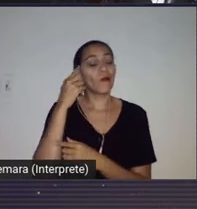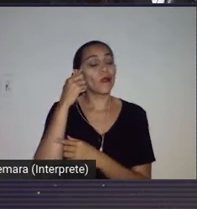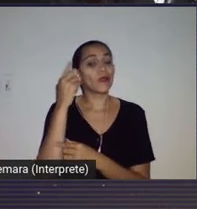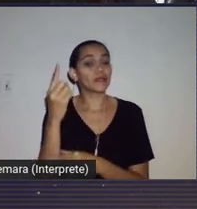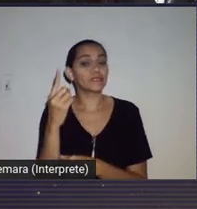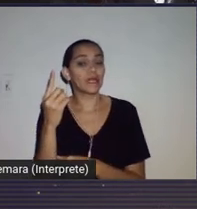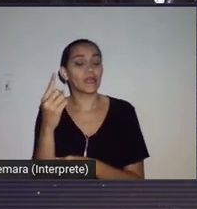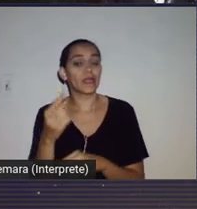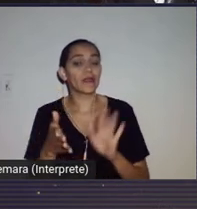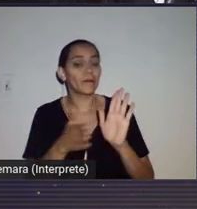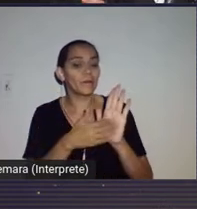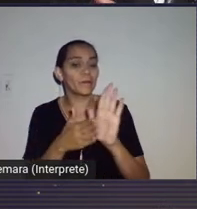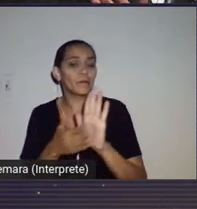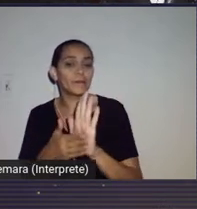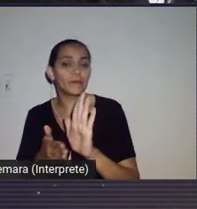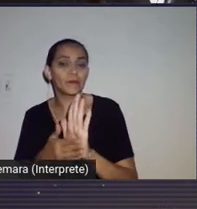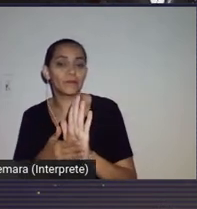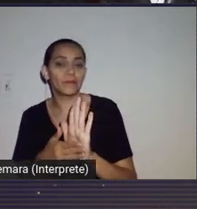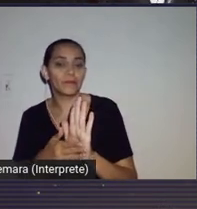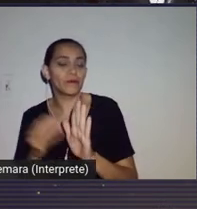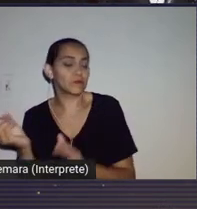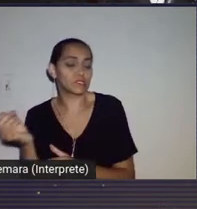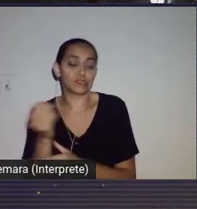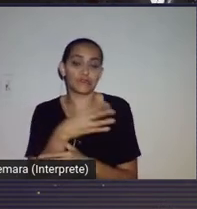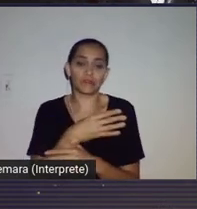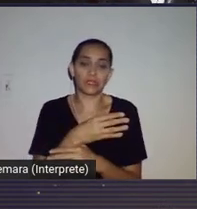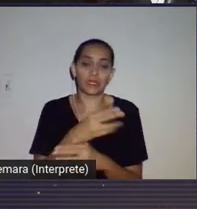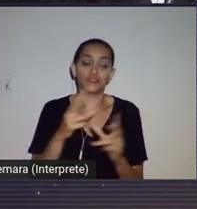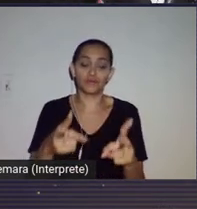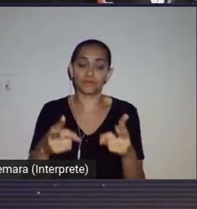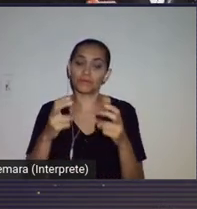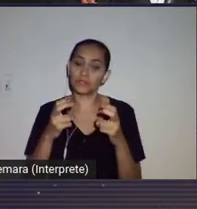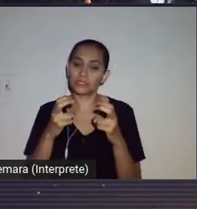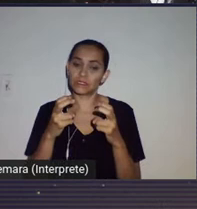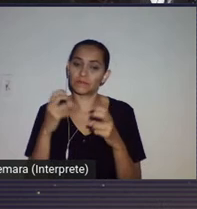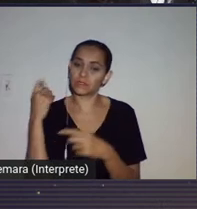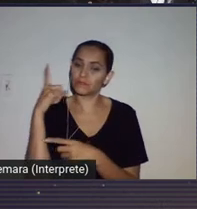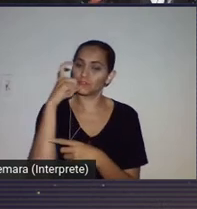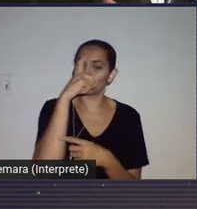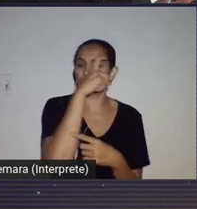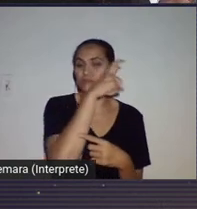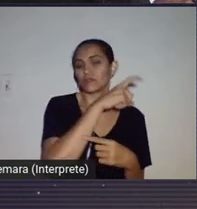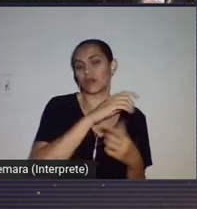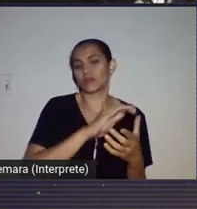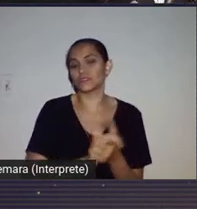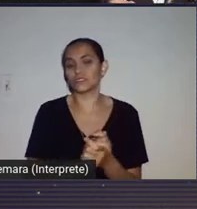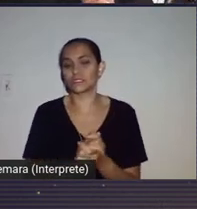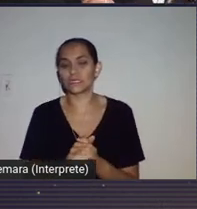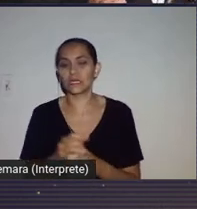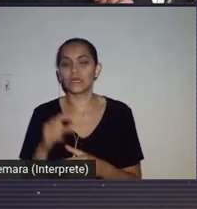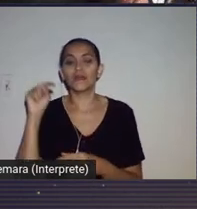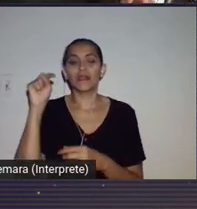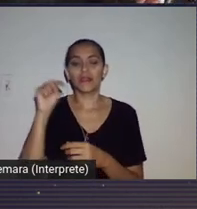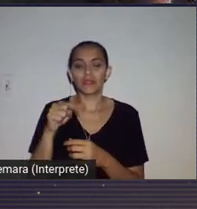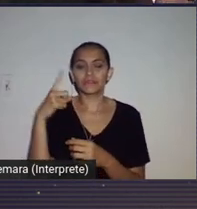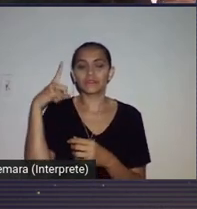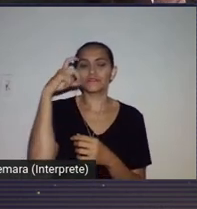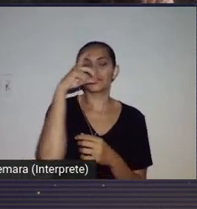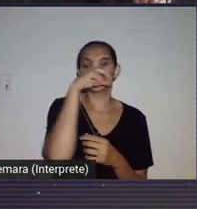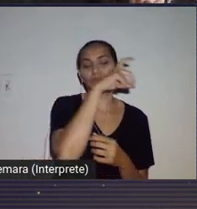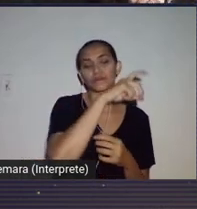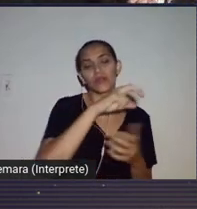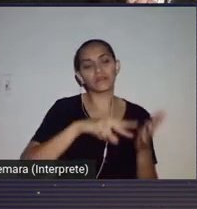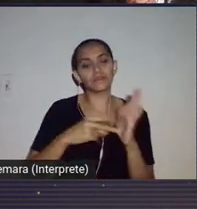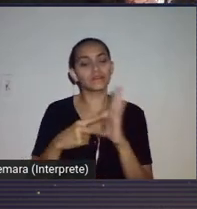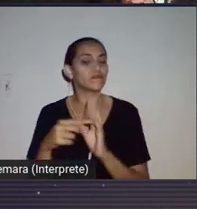de anomalias, onde por anomalia a gente quer dizer, digamos, que você tem um conjunto de dados que comporta de uma certa